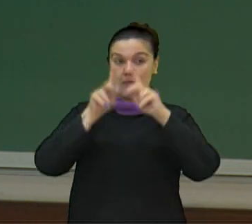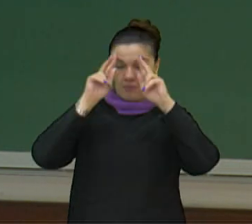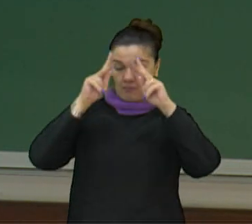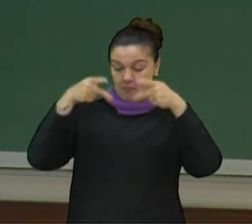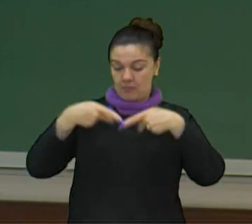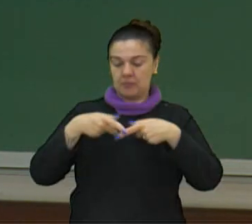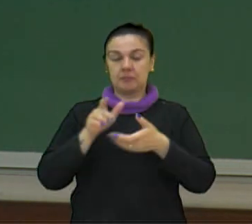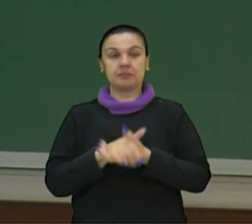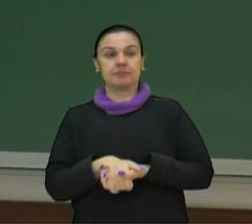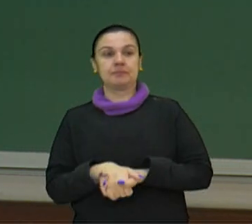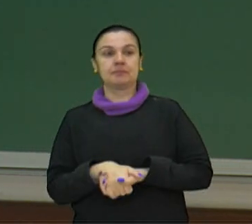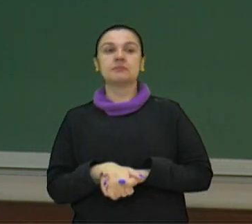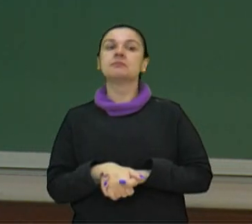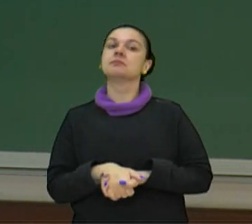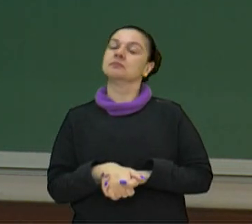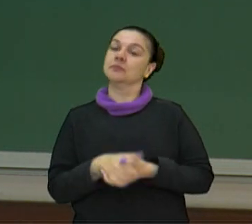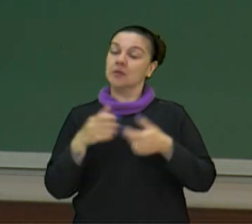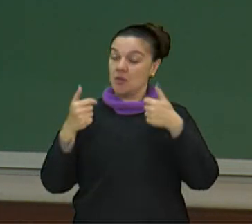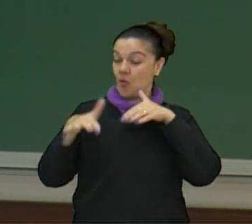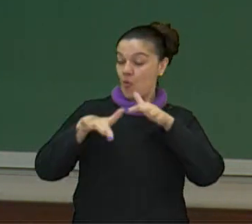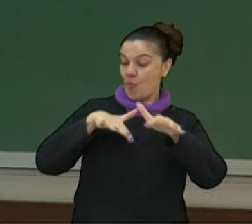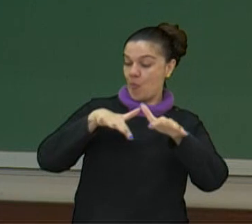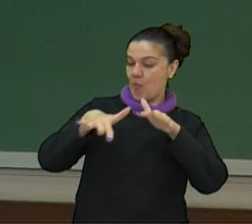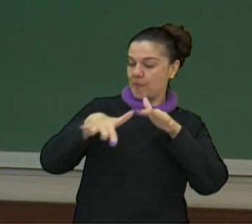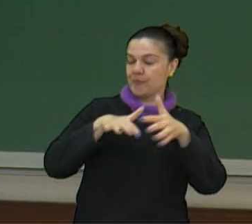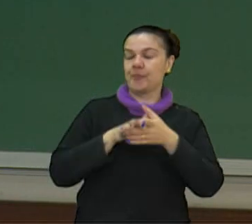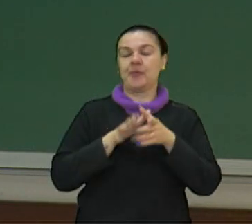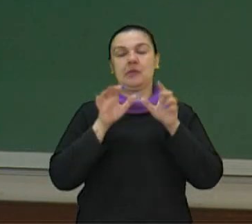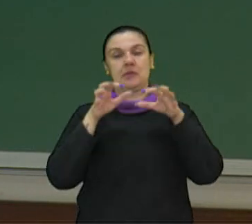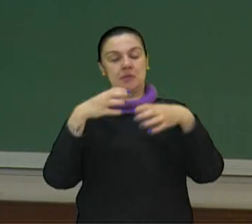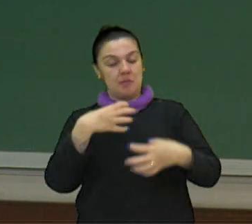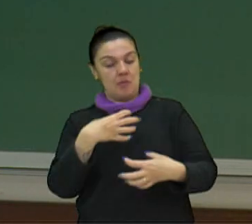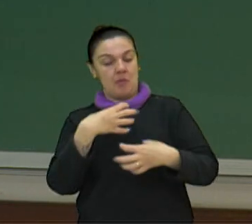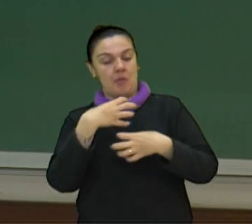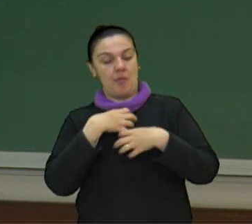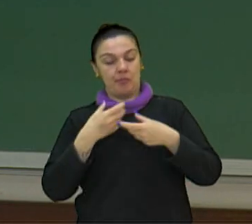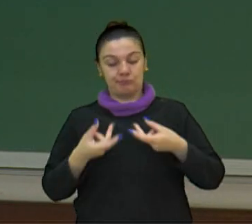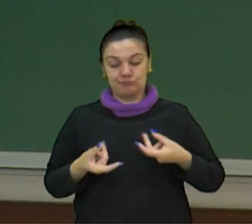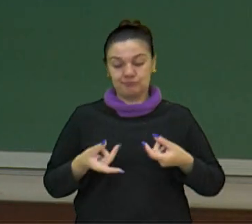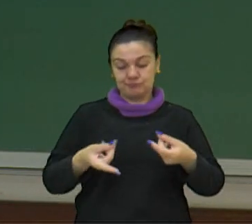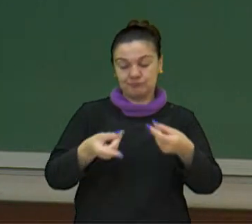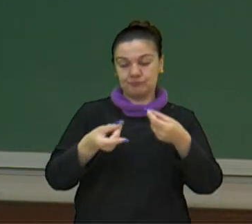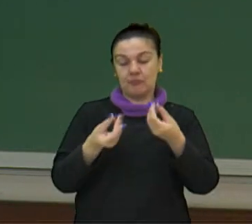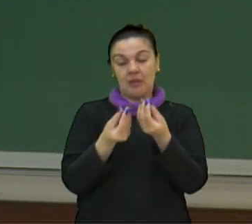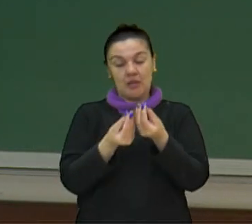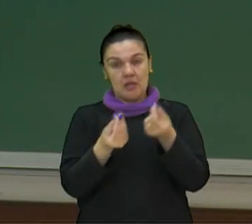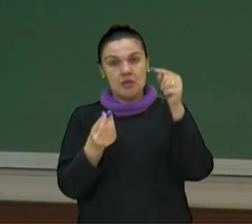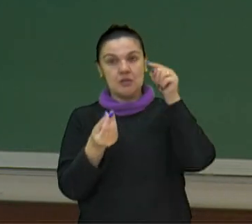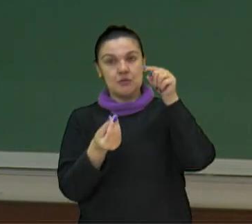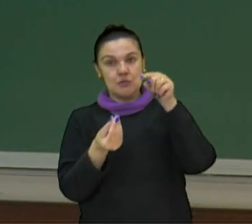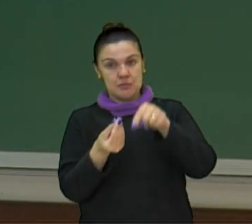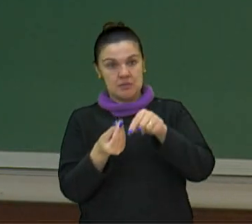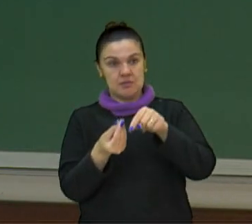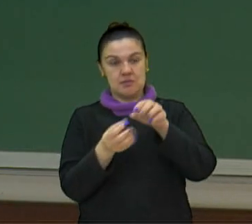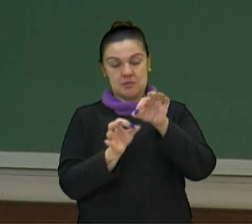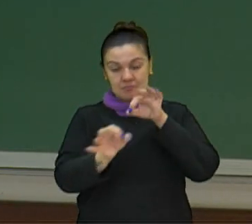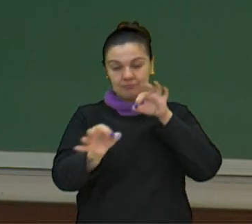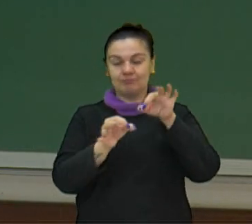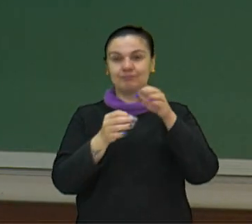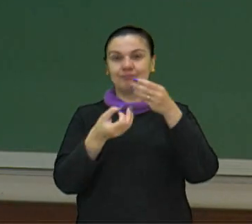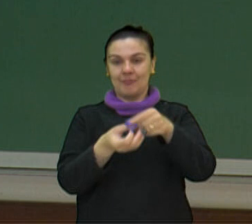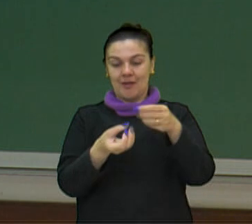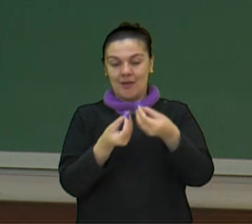mesmos. Então, o movimento é um modo infinito da substância extensa,